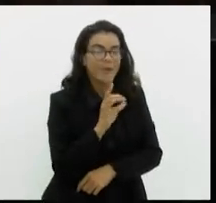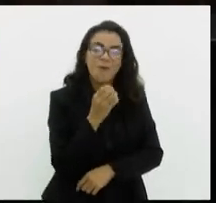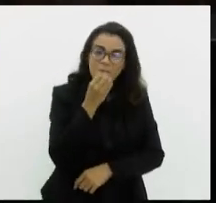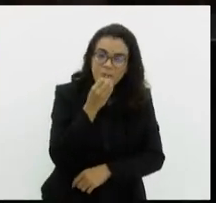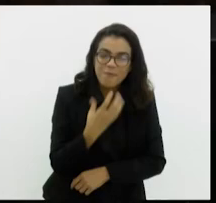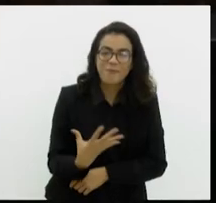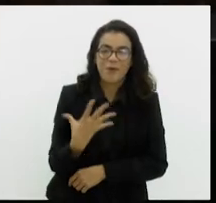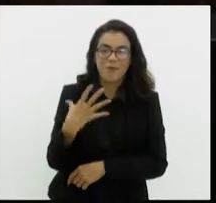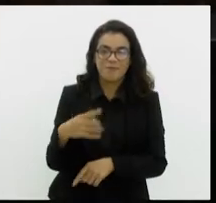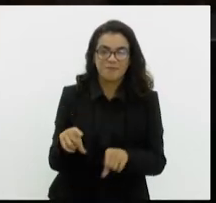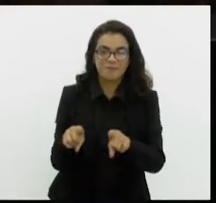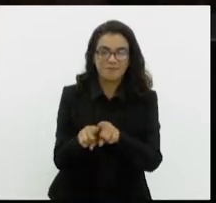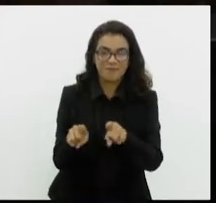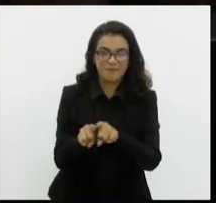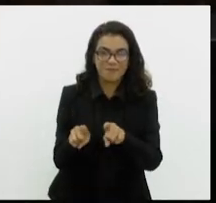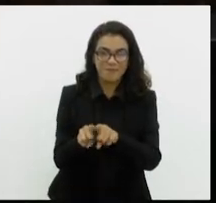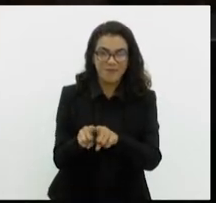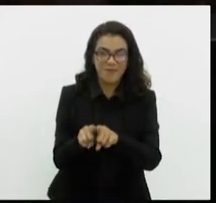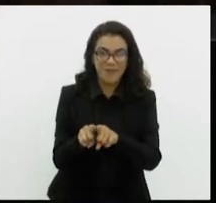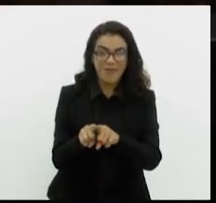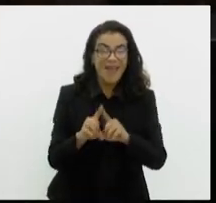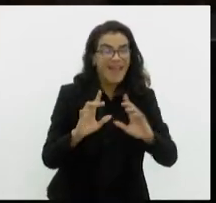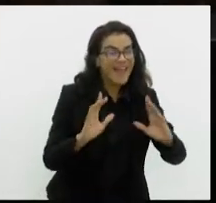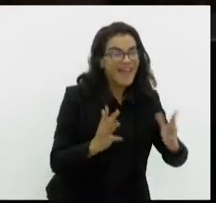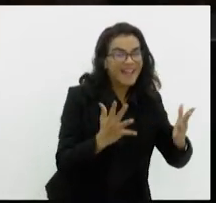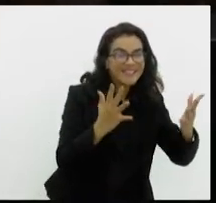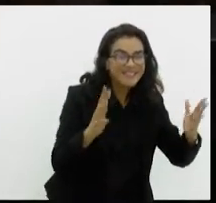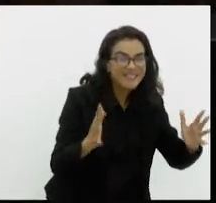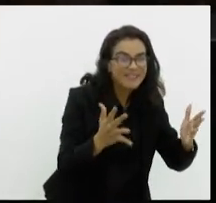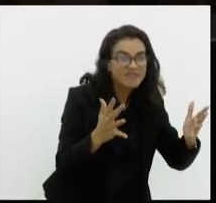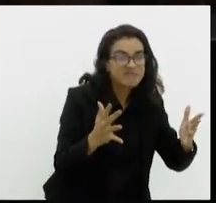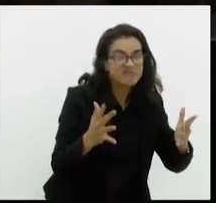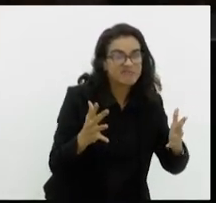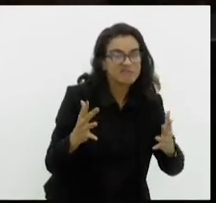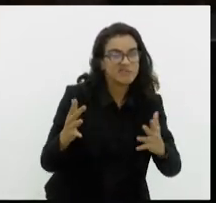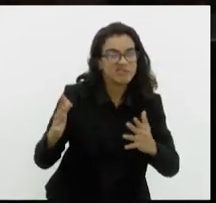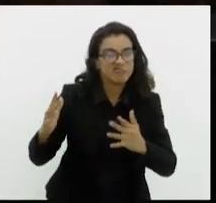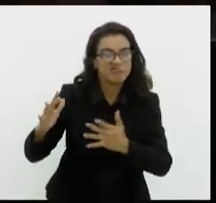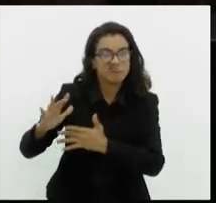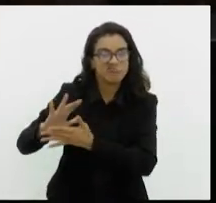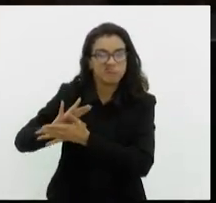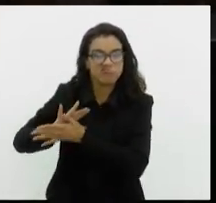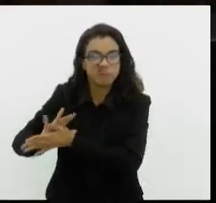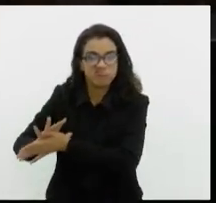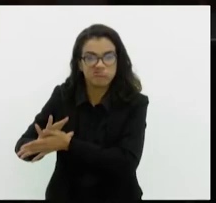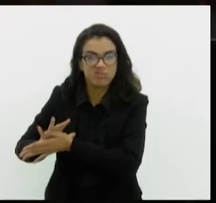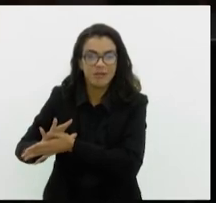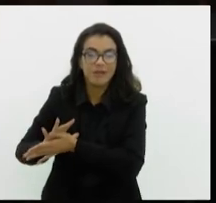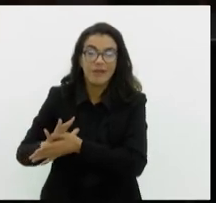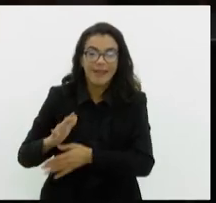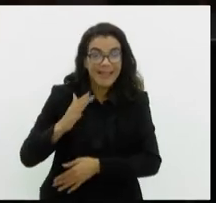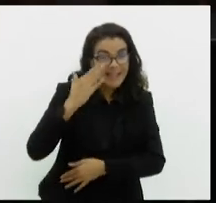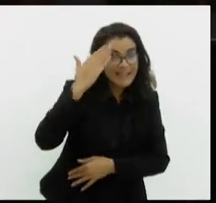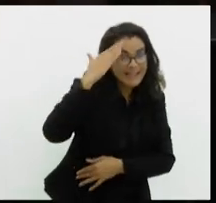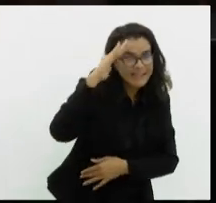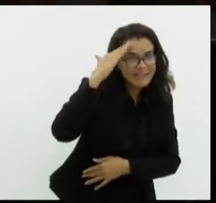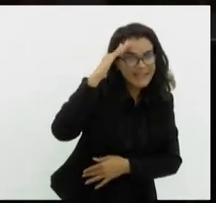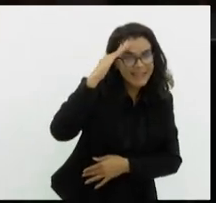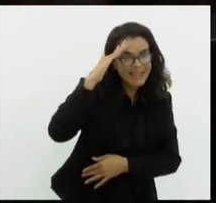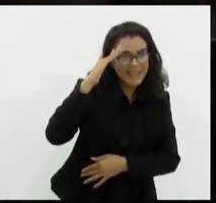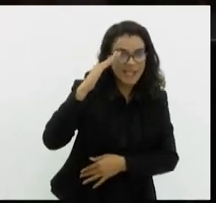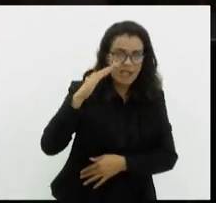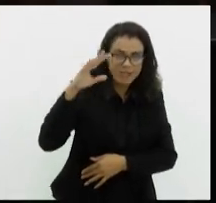bom ter elogios e reprimendas. Poder entender que a